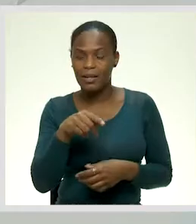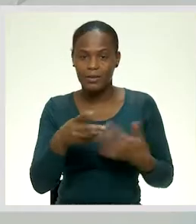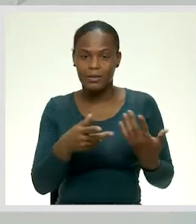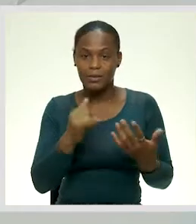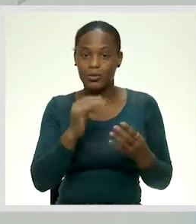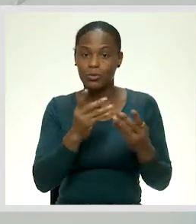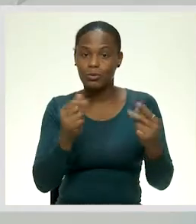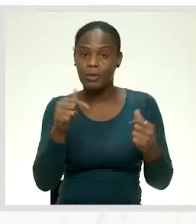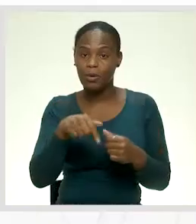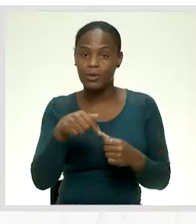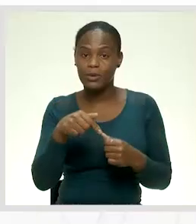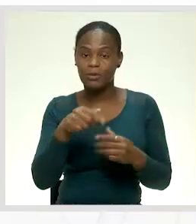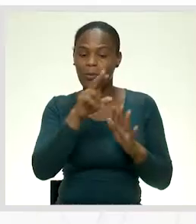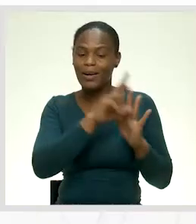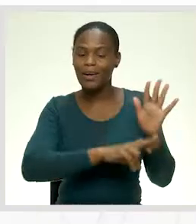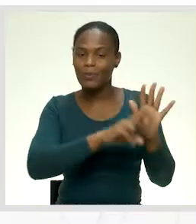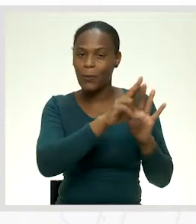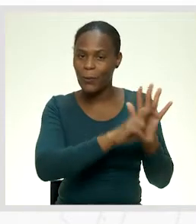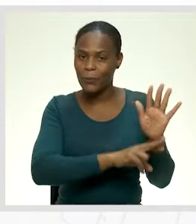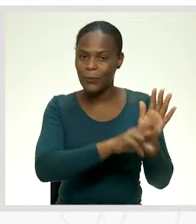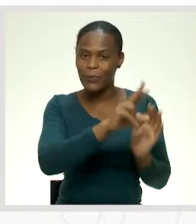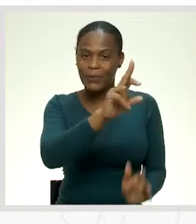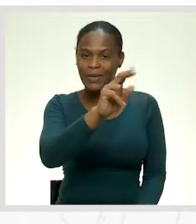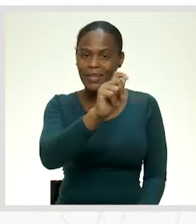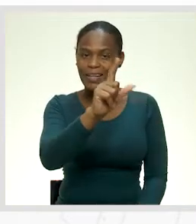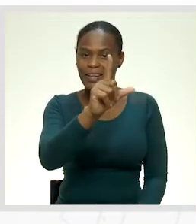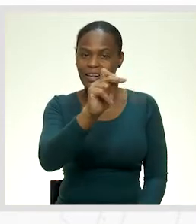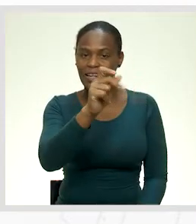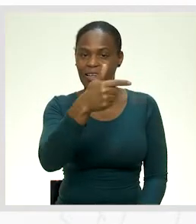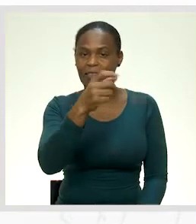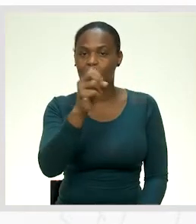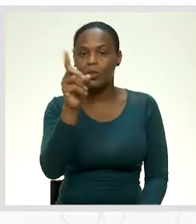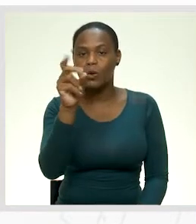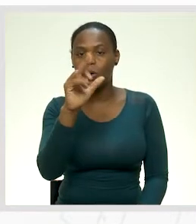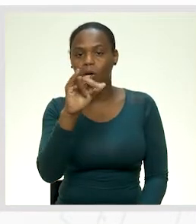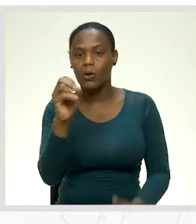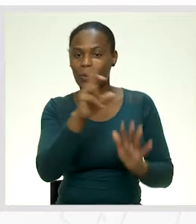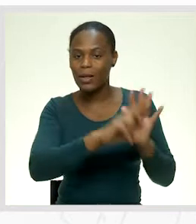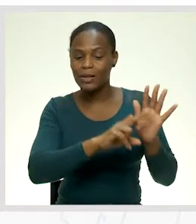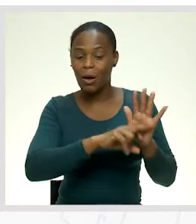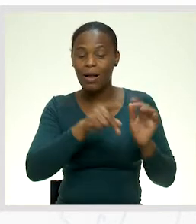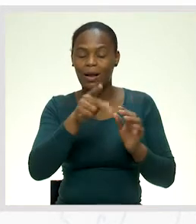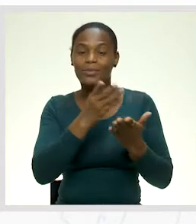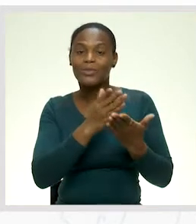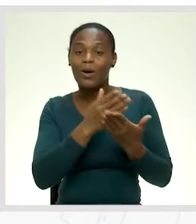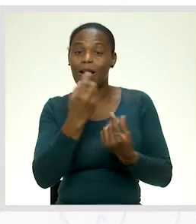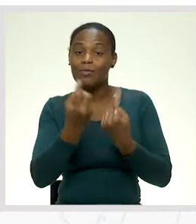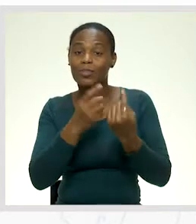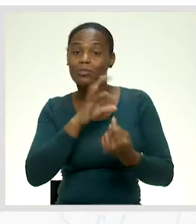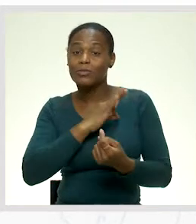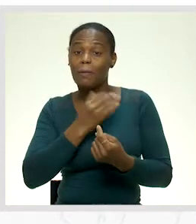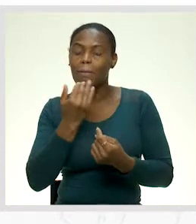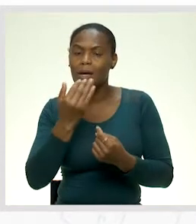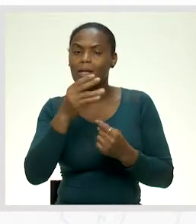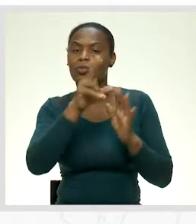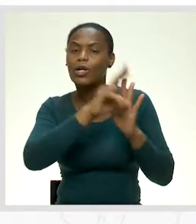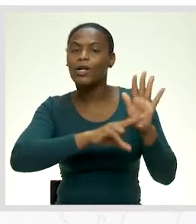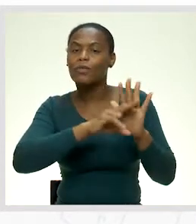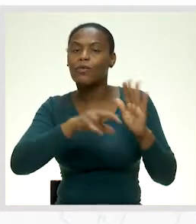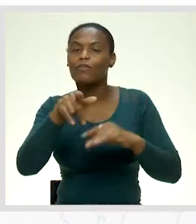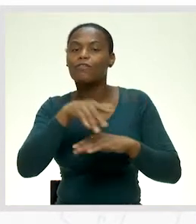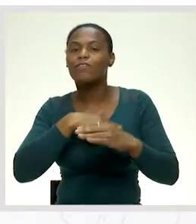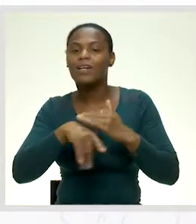o relatório. Na escola, muitas vezes os professores pedem para fazermos relatórios. Às vezes lá em